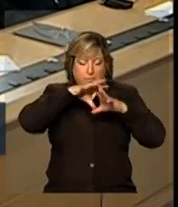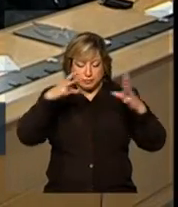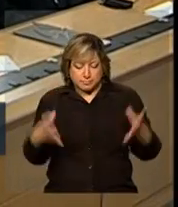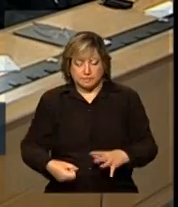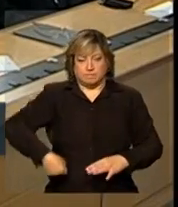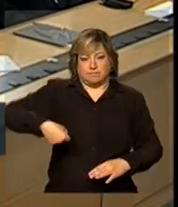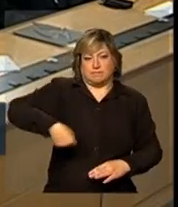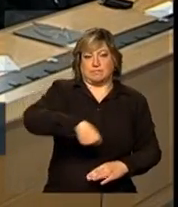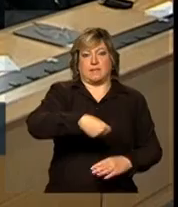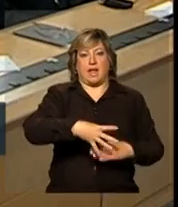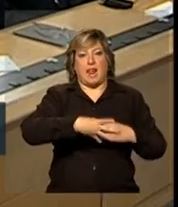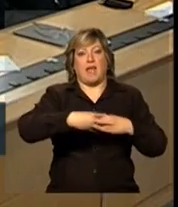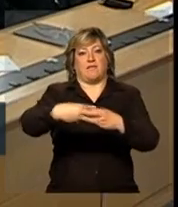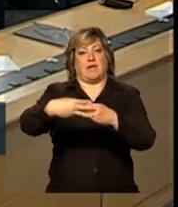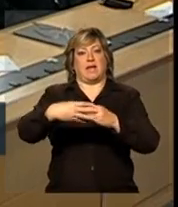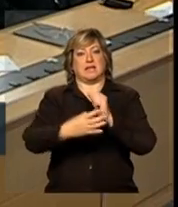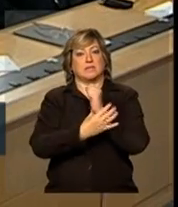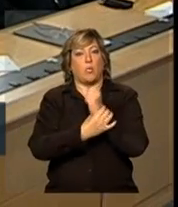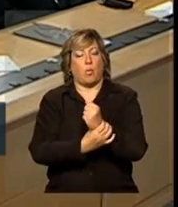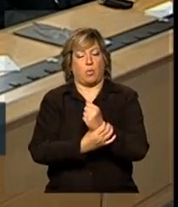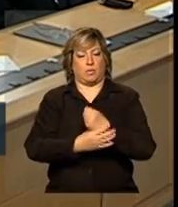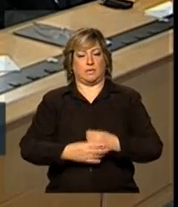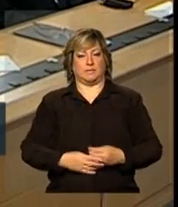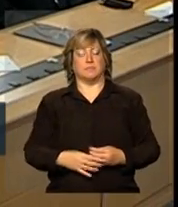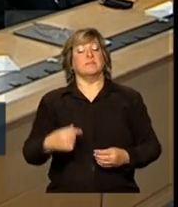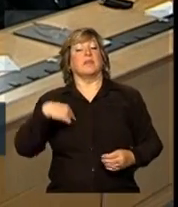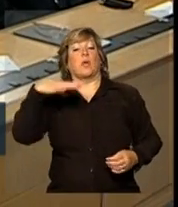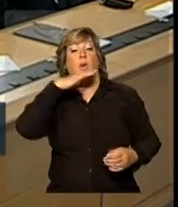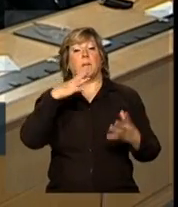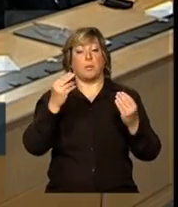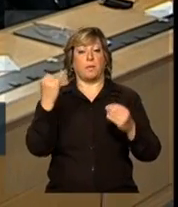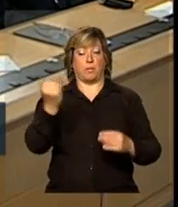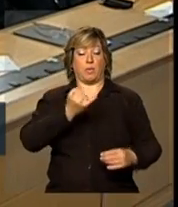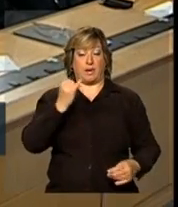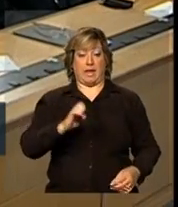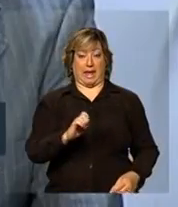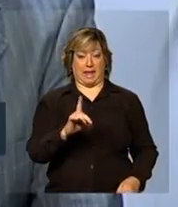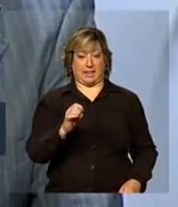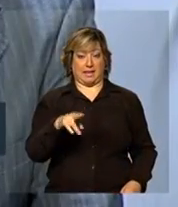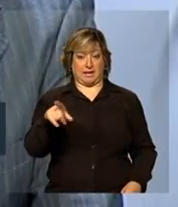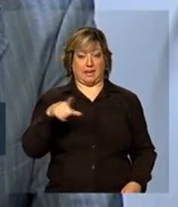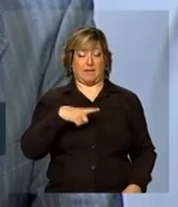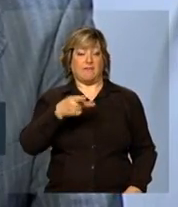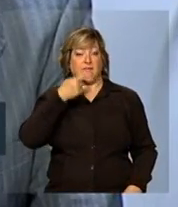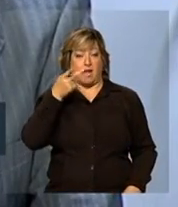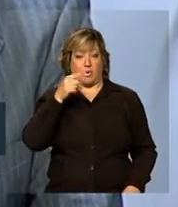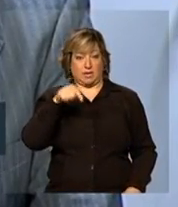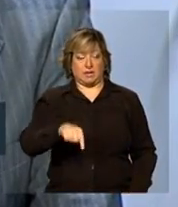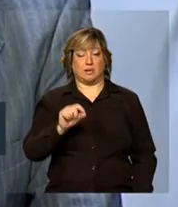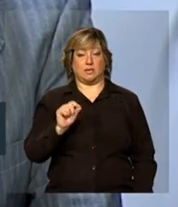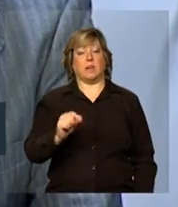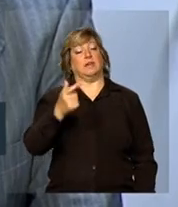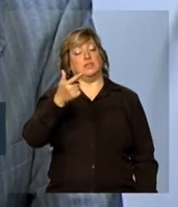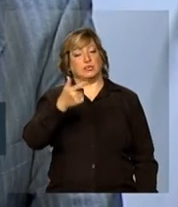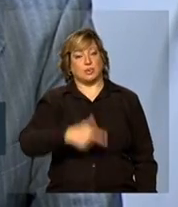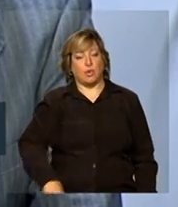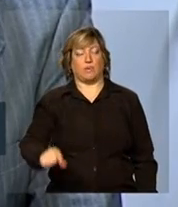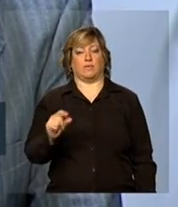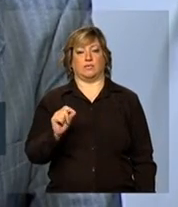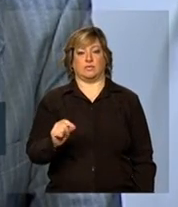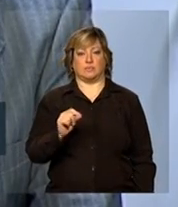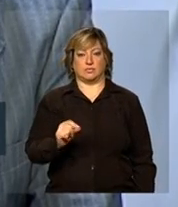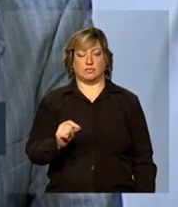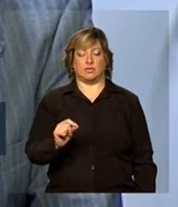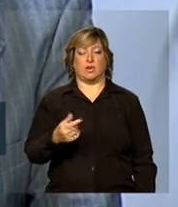Acho que uma coisa muito importante que o Éder colocou aqui, que é mais uma vez a gente detectar um